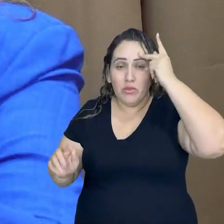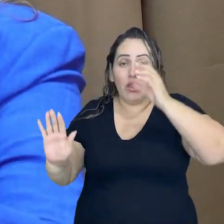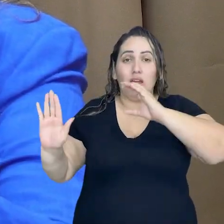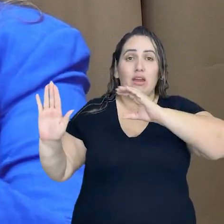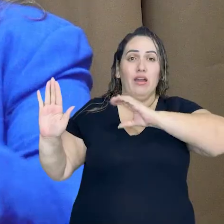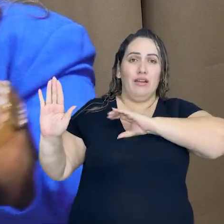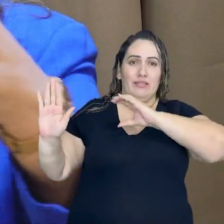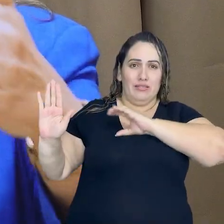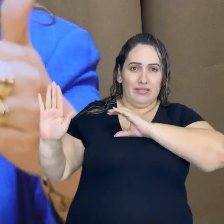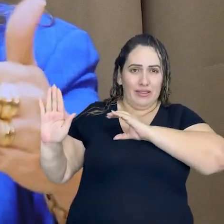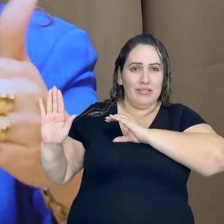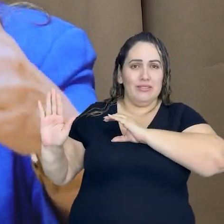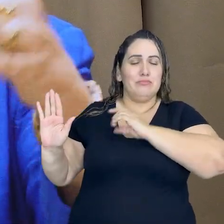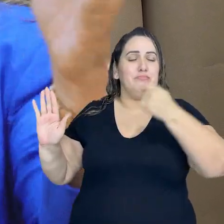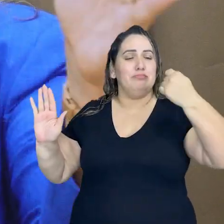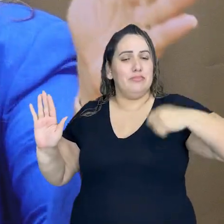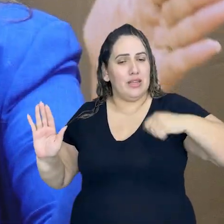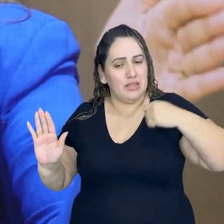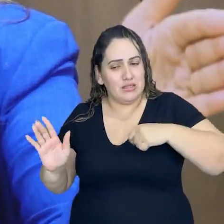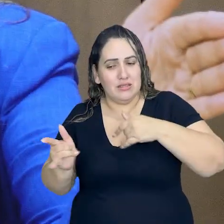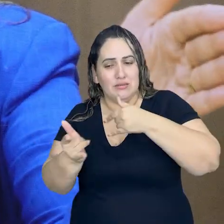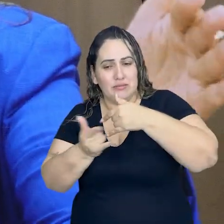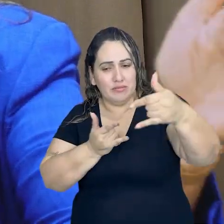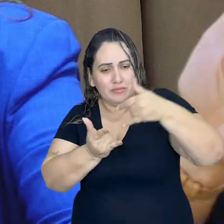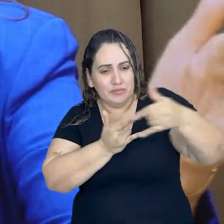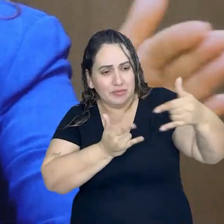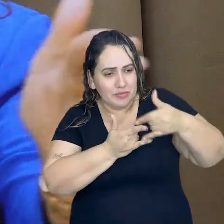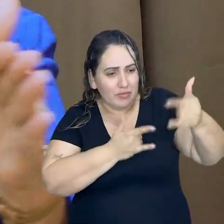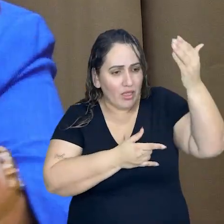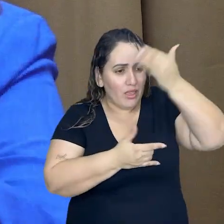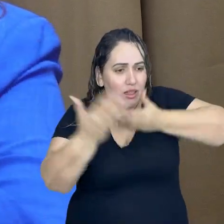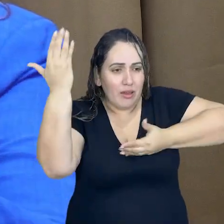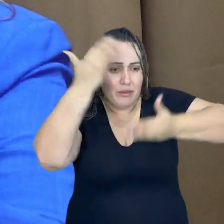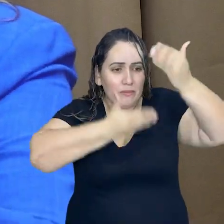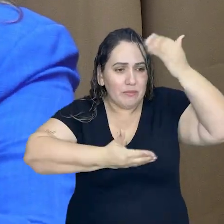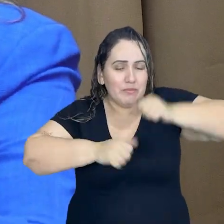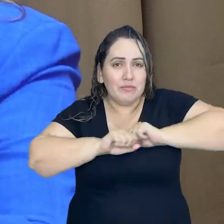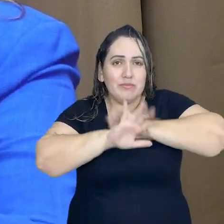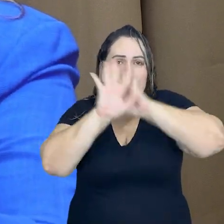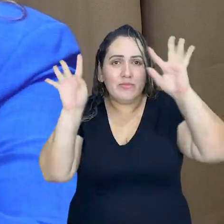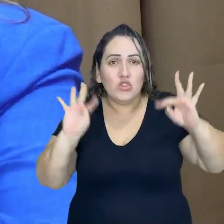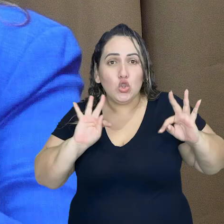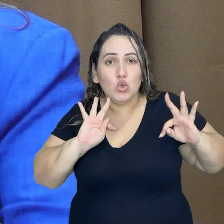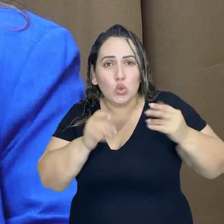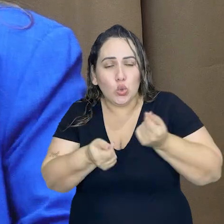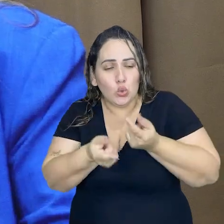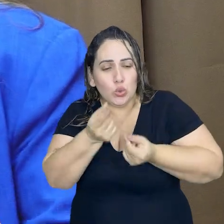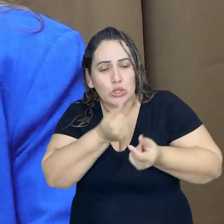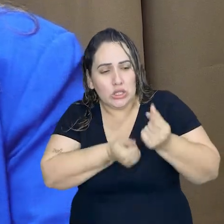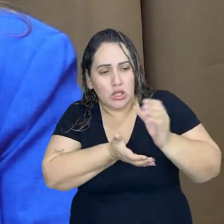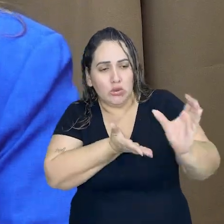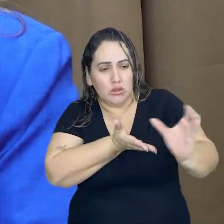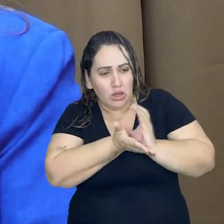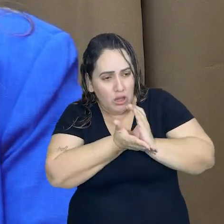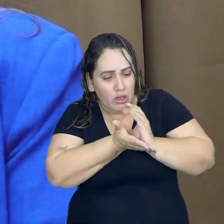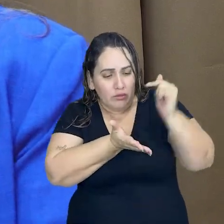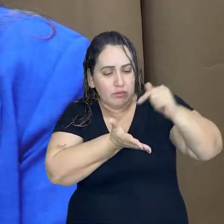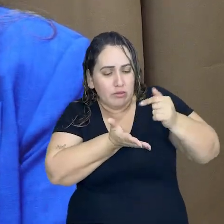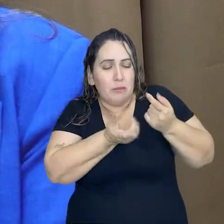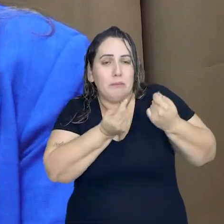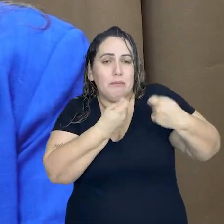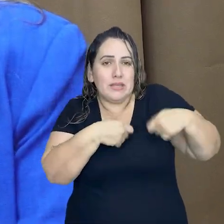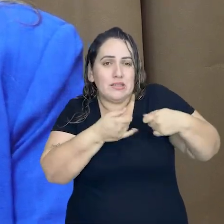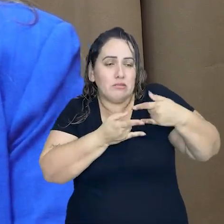ele perde eleitos e não eleitos, todos eles saem, entendeu? Perdem, no